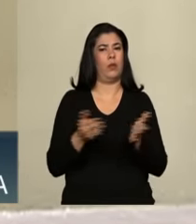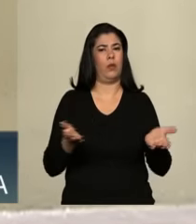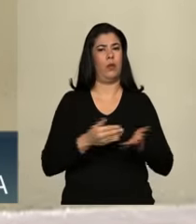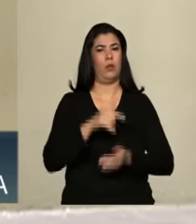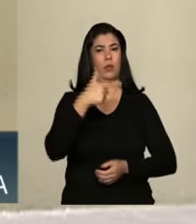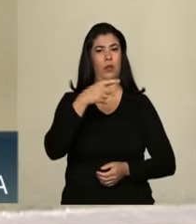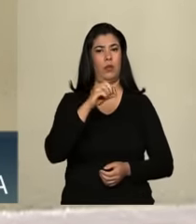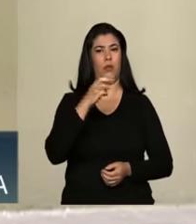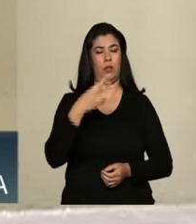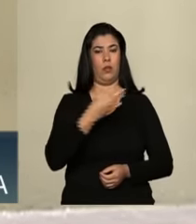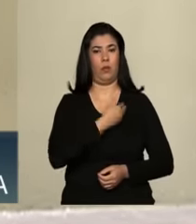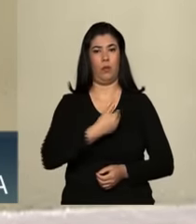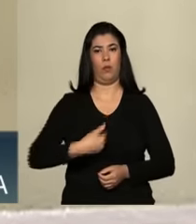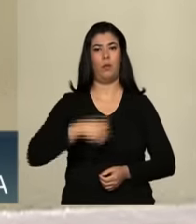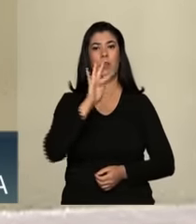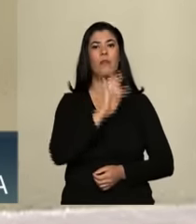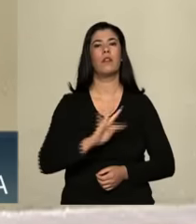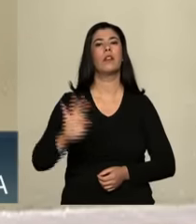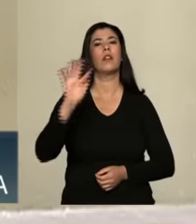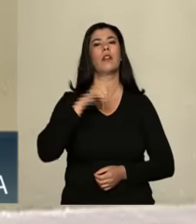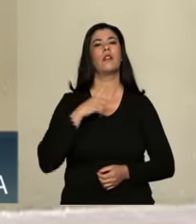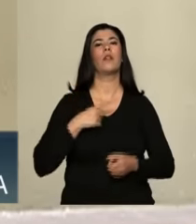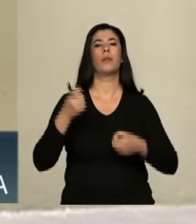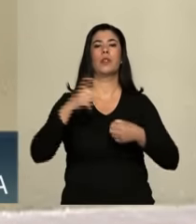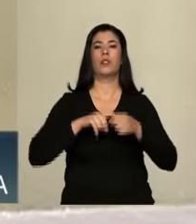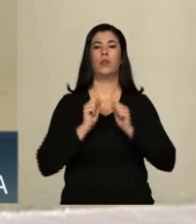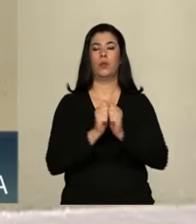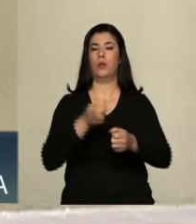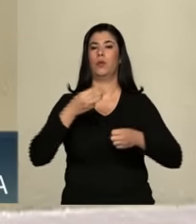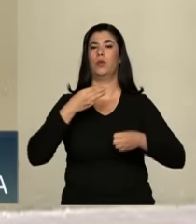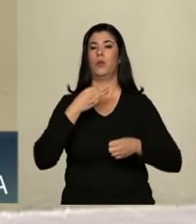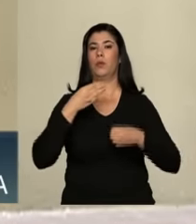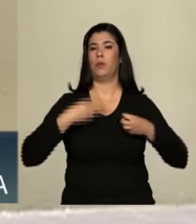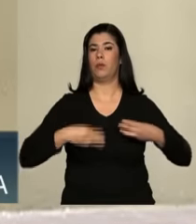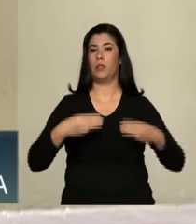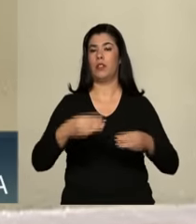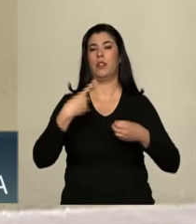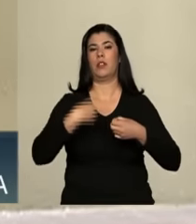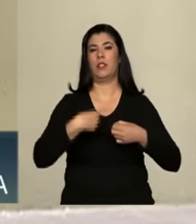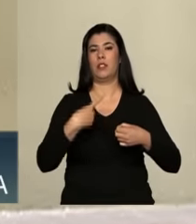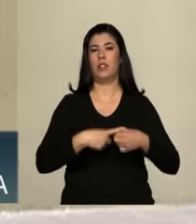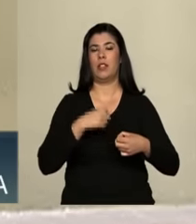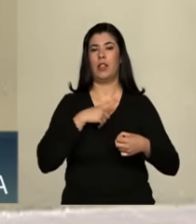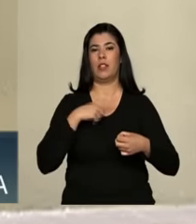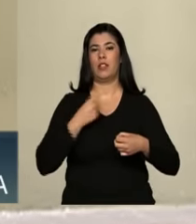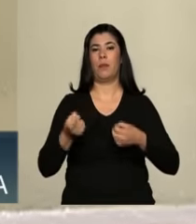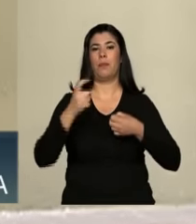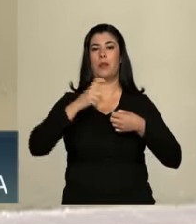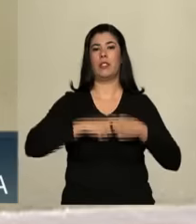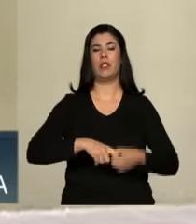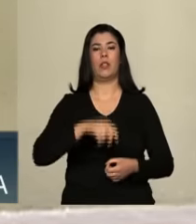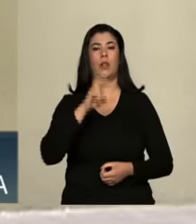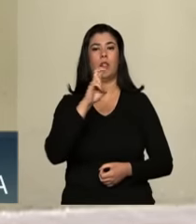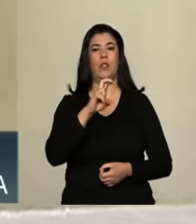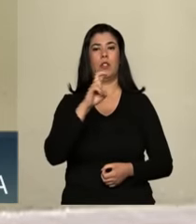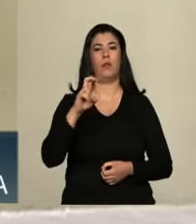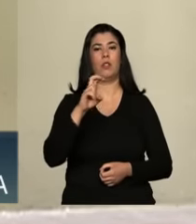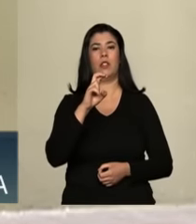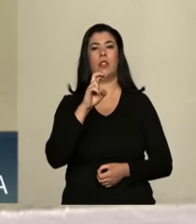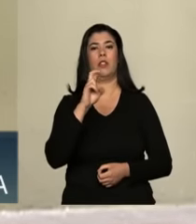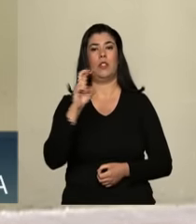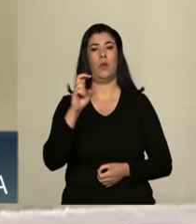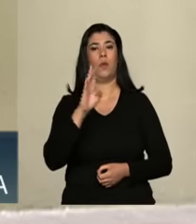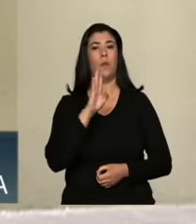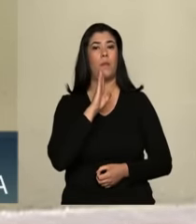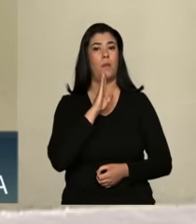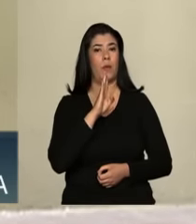mantém por meio do Ministério das Cidades uma carteira de investimentos de 555 bilhões de reais para obras